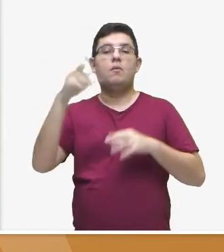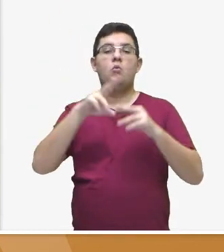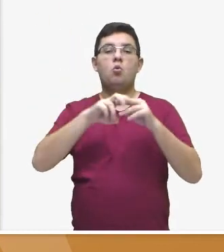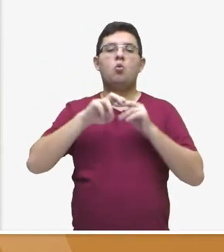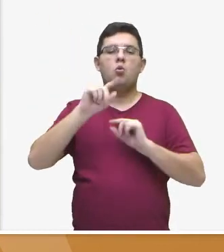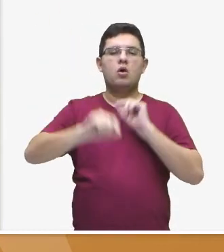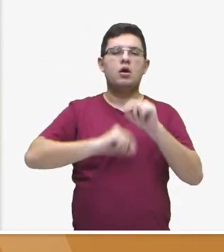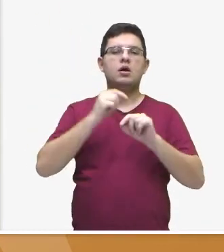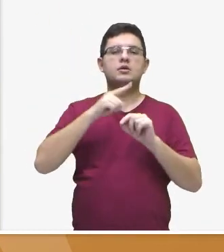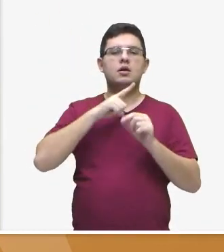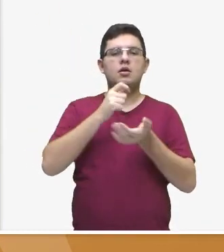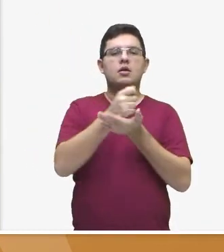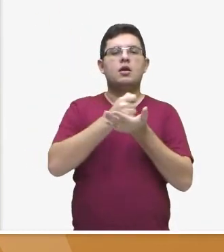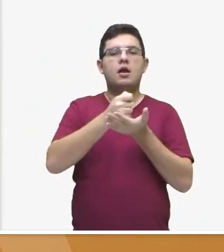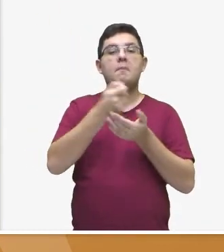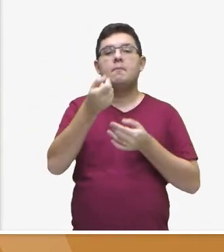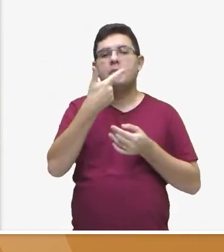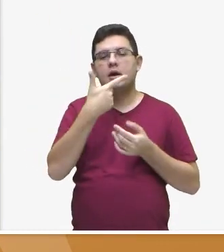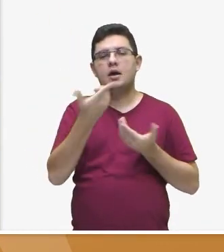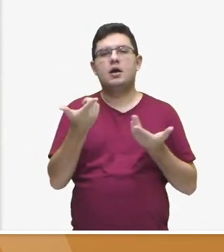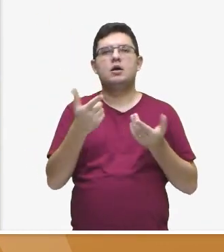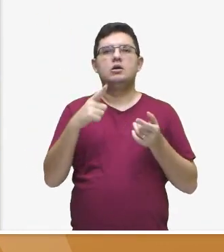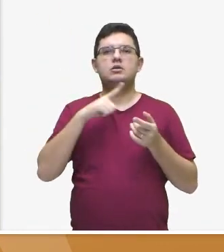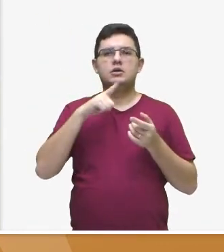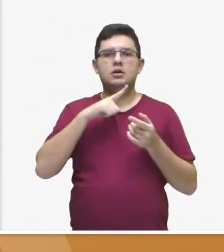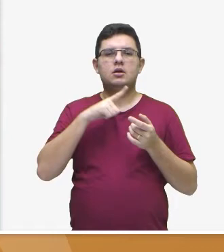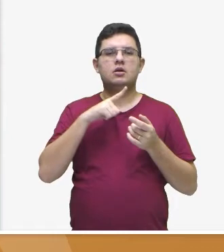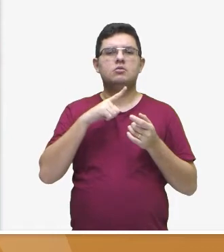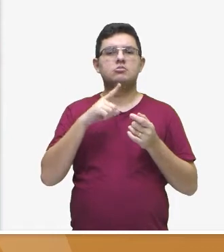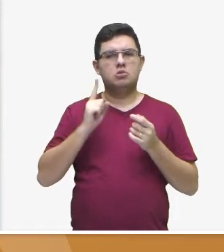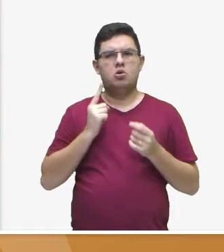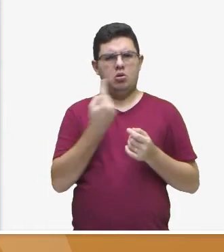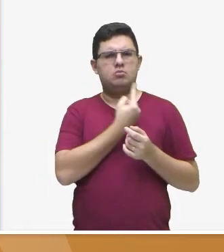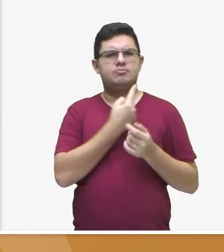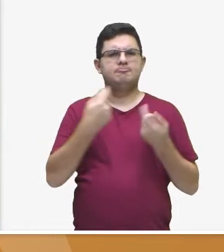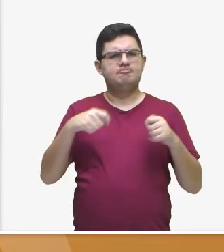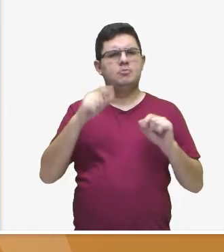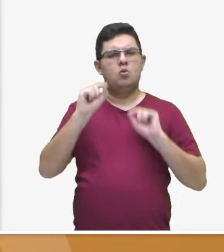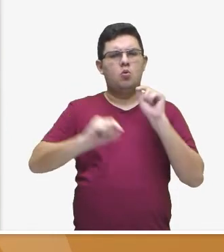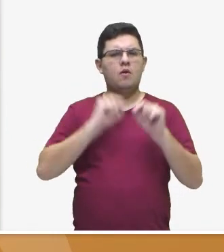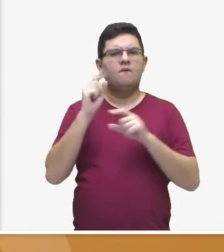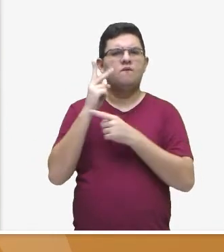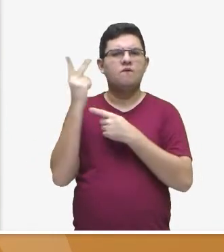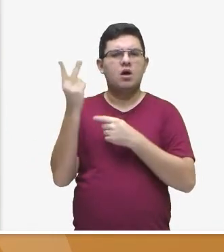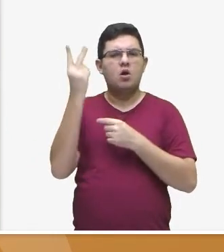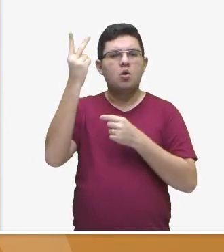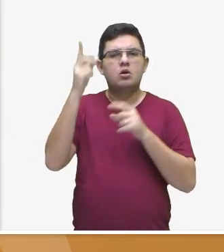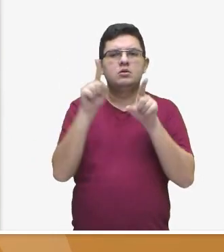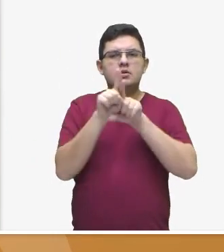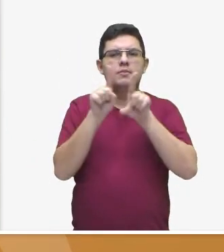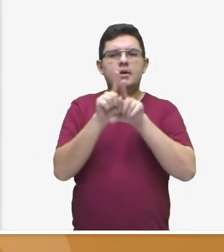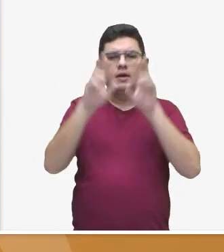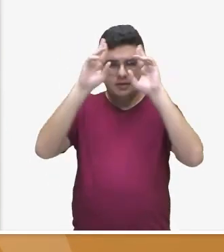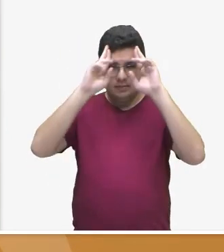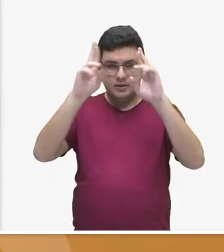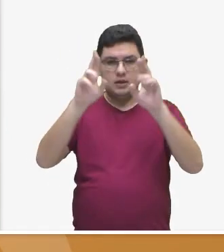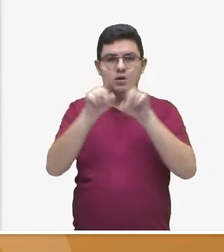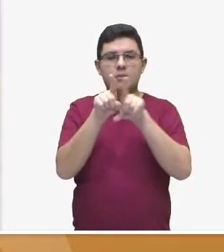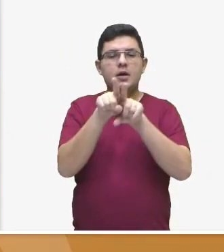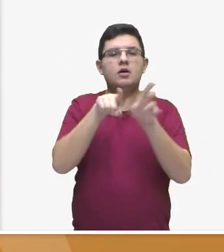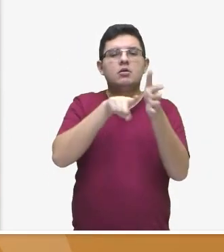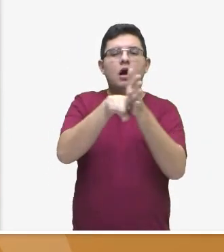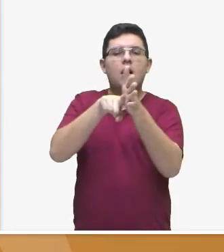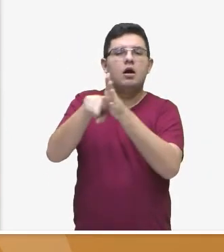nós temos mais do que isso, nós temos que valorizar e respeitar e estudar,